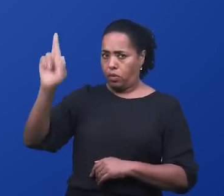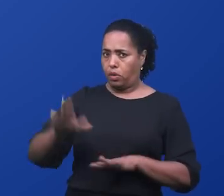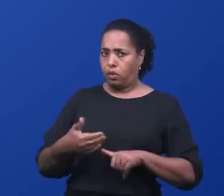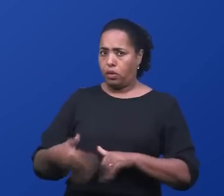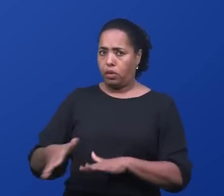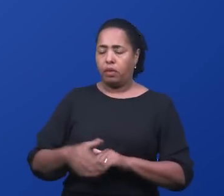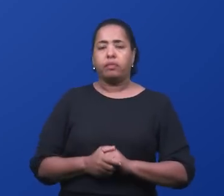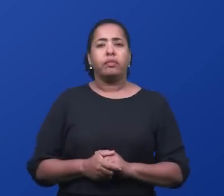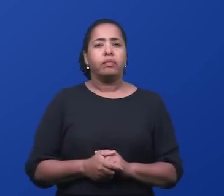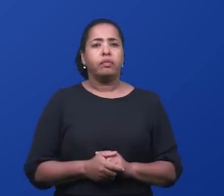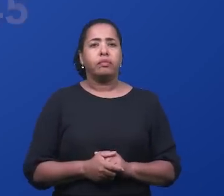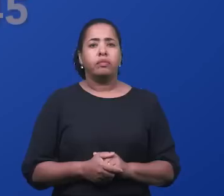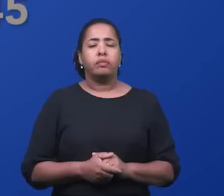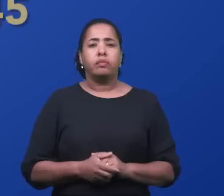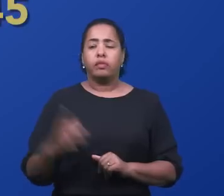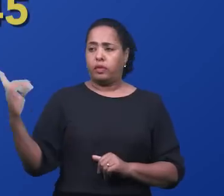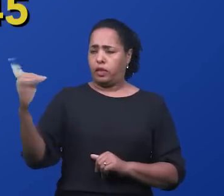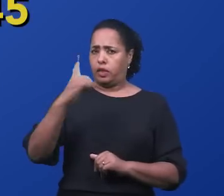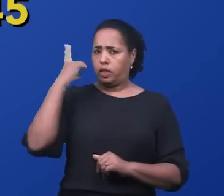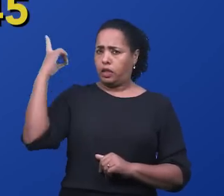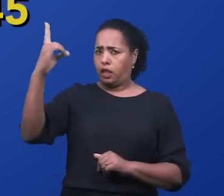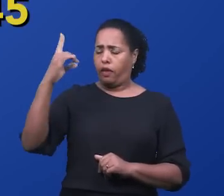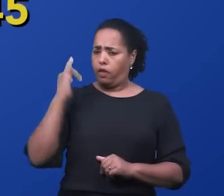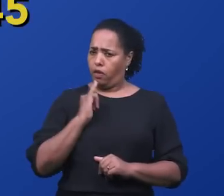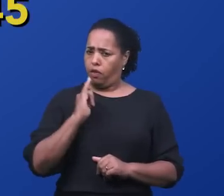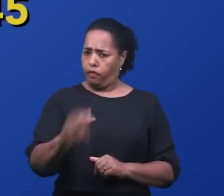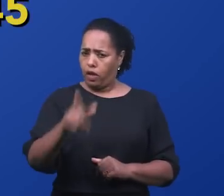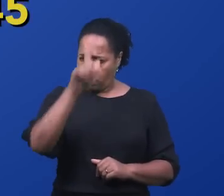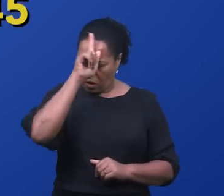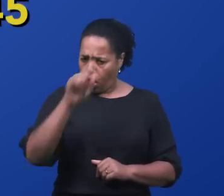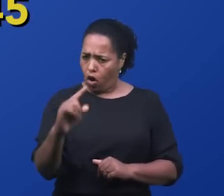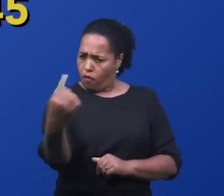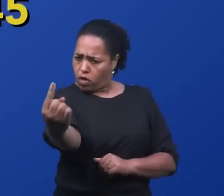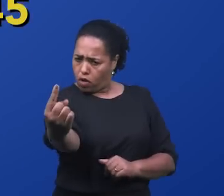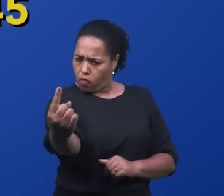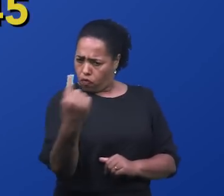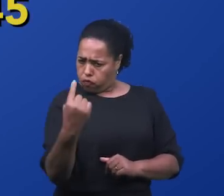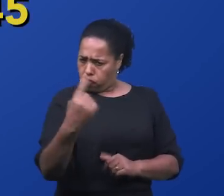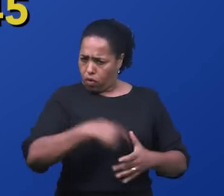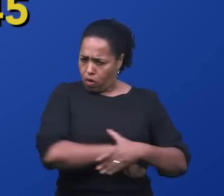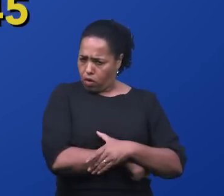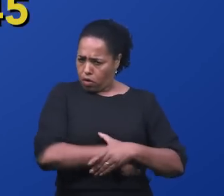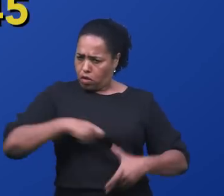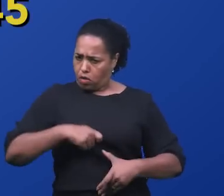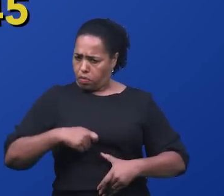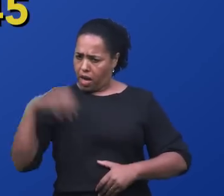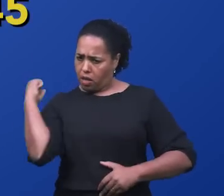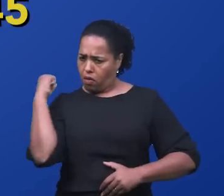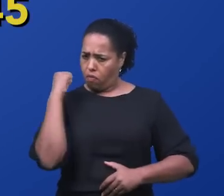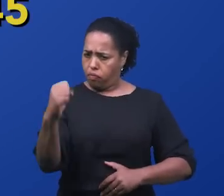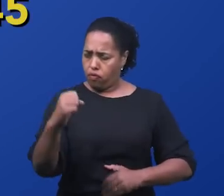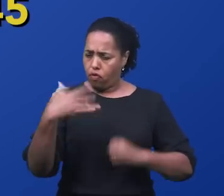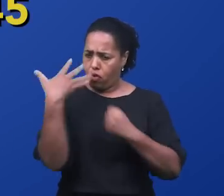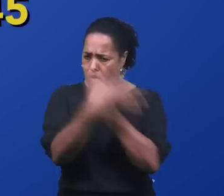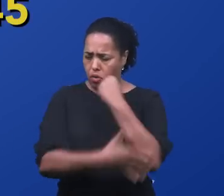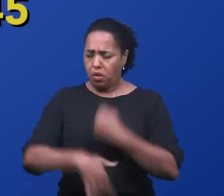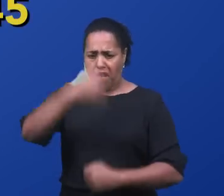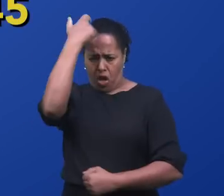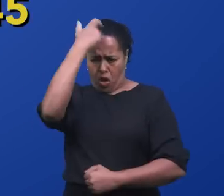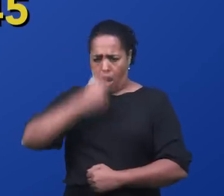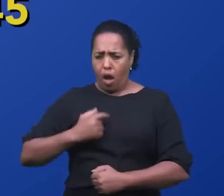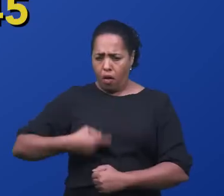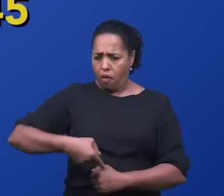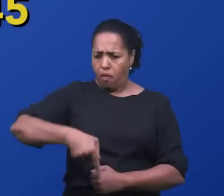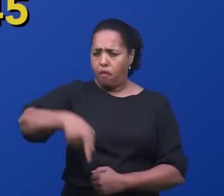do Senhor dos Exércitos. Davi, porém, disse ao filisteu: Tu vens a mim com espada e com lança e com